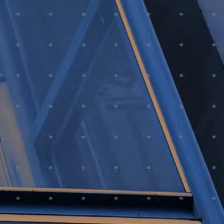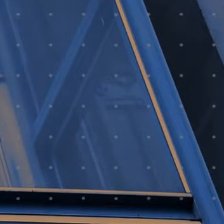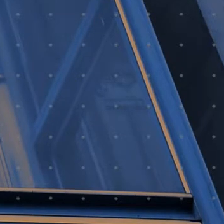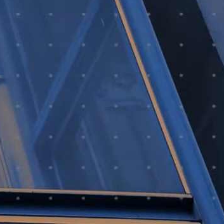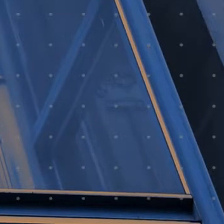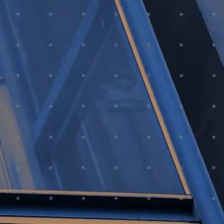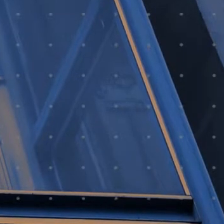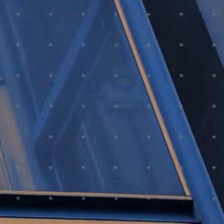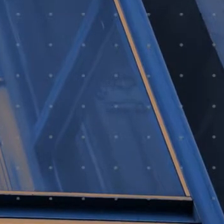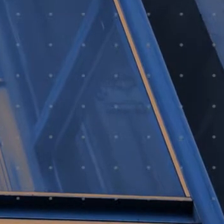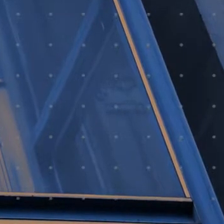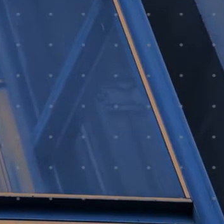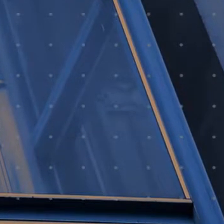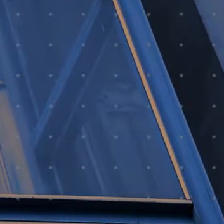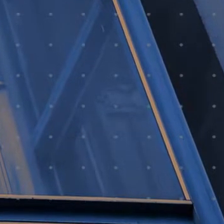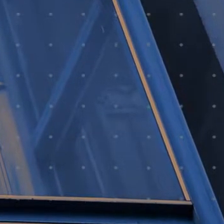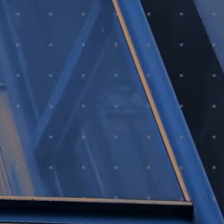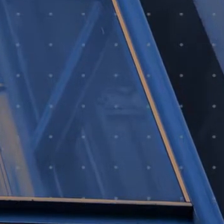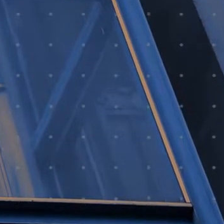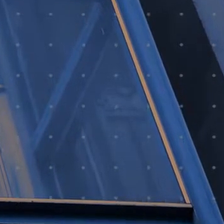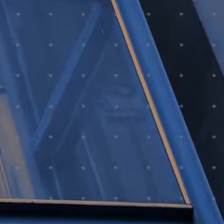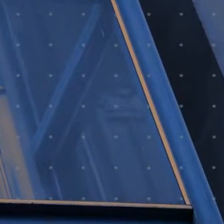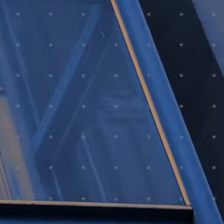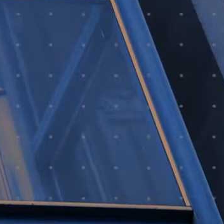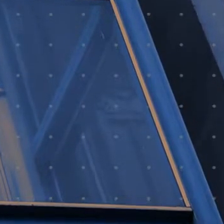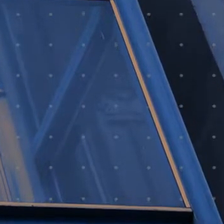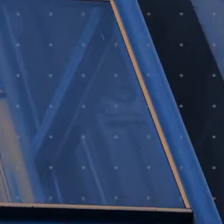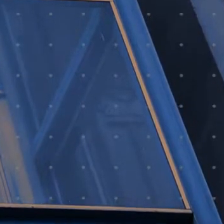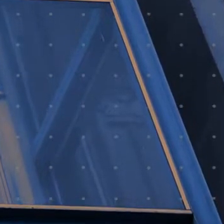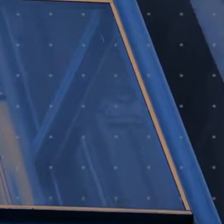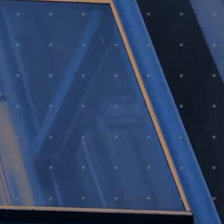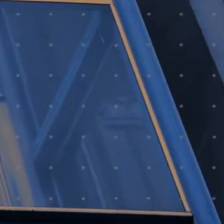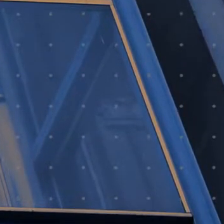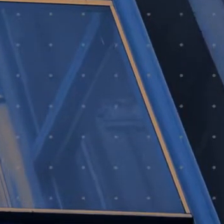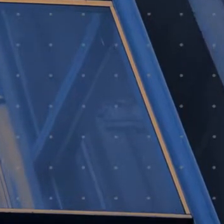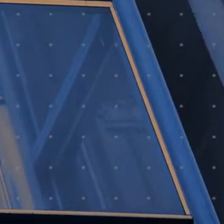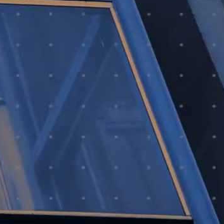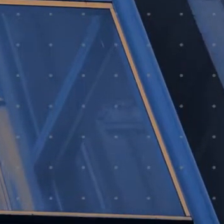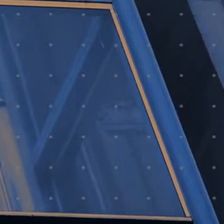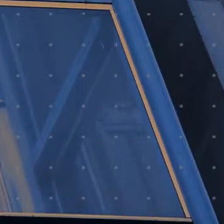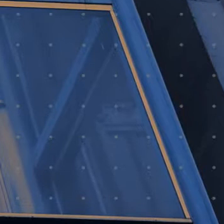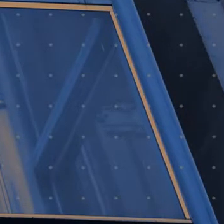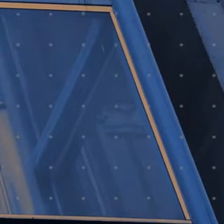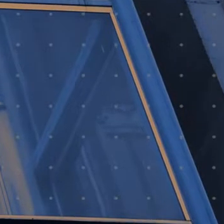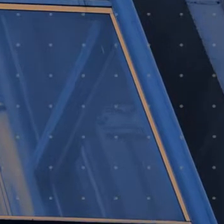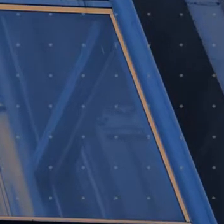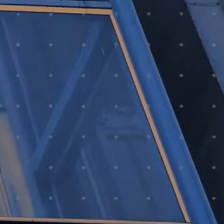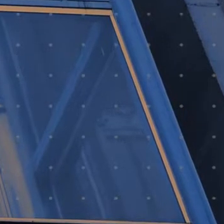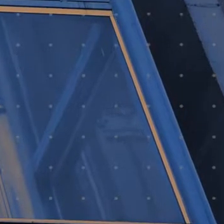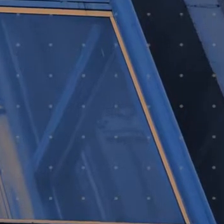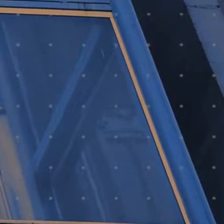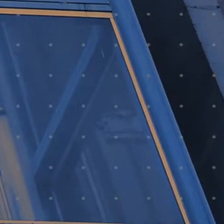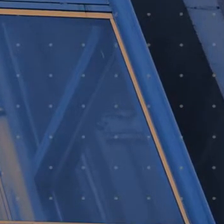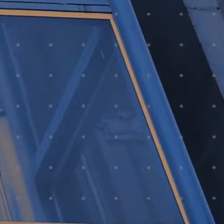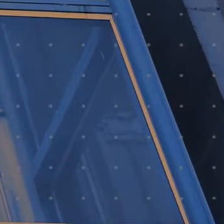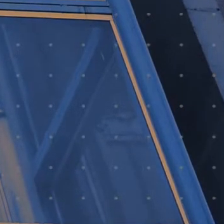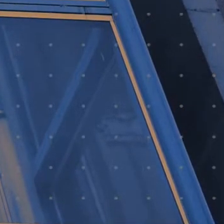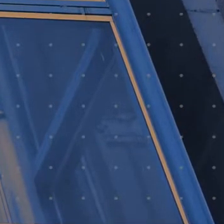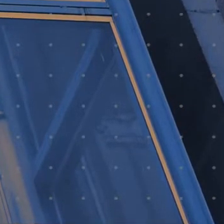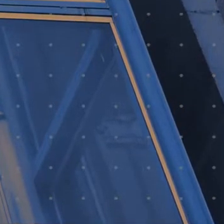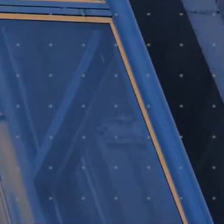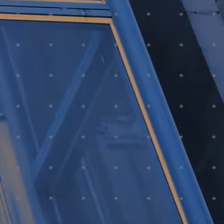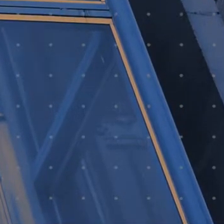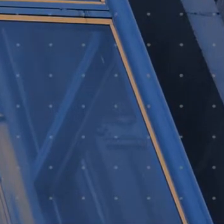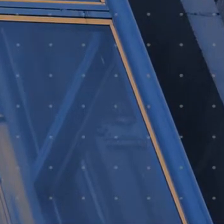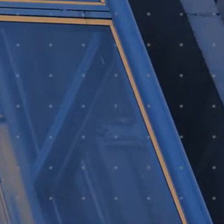O PAT, Posto de Atendimento ao Trabalhador de São José dos Campos, tem oportunidades de emprego para ajudante de